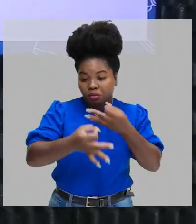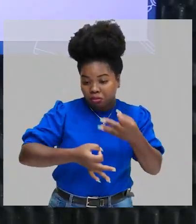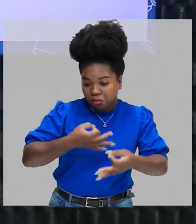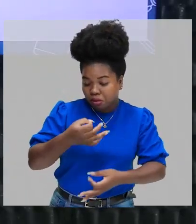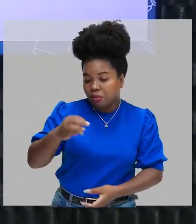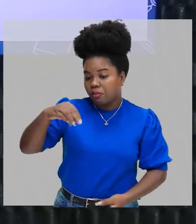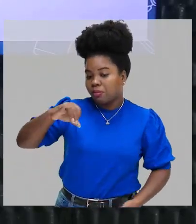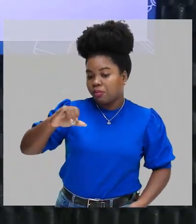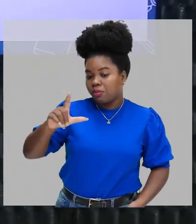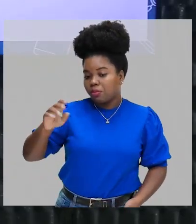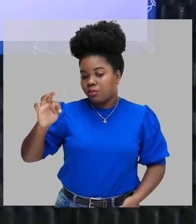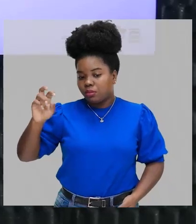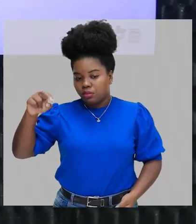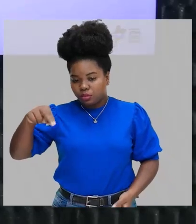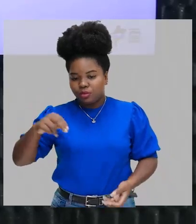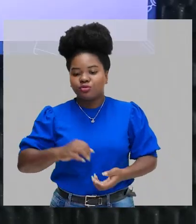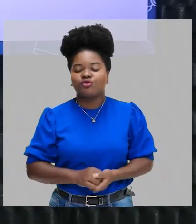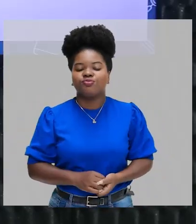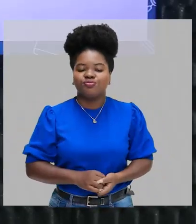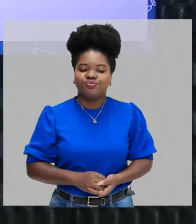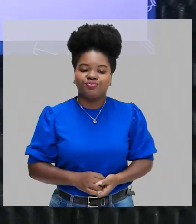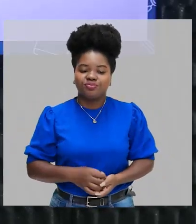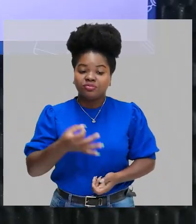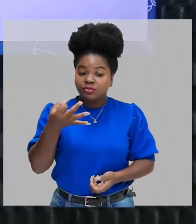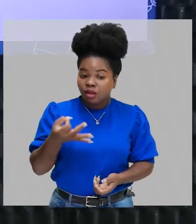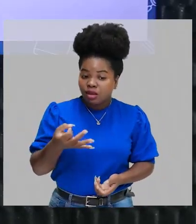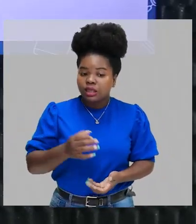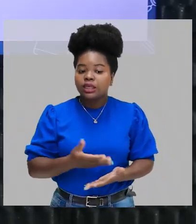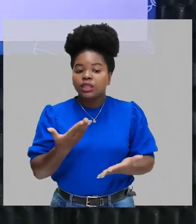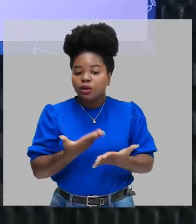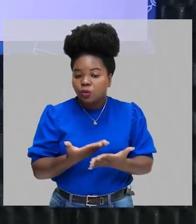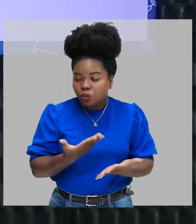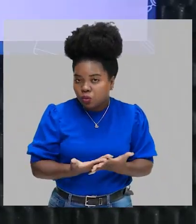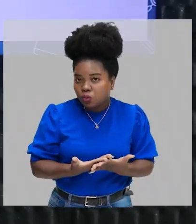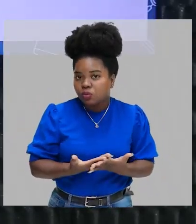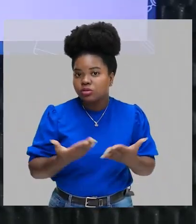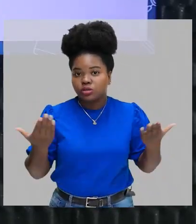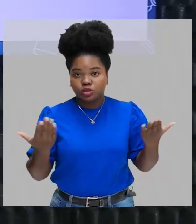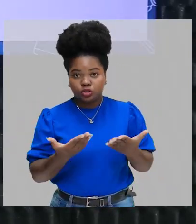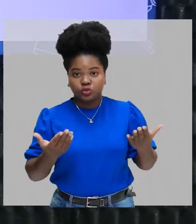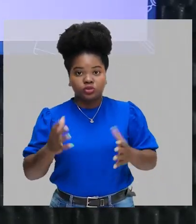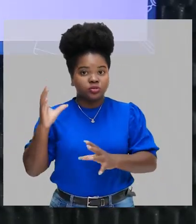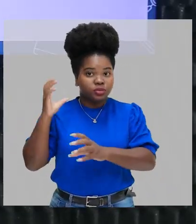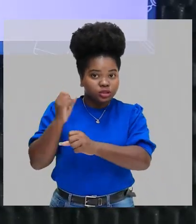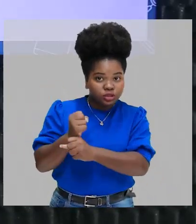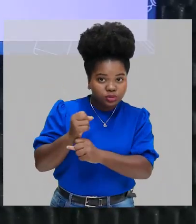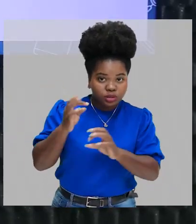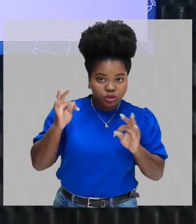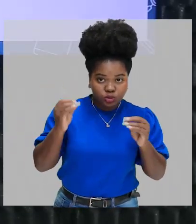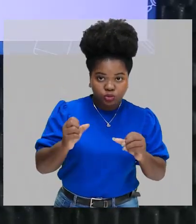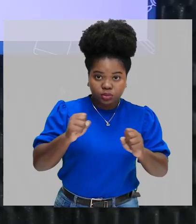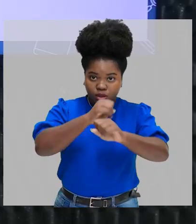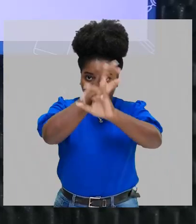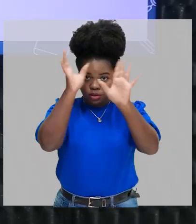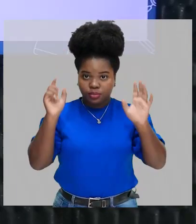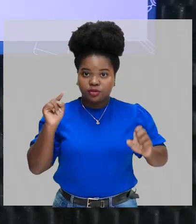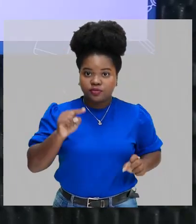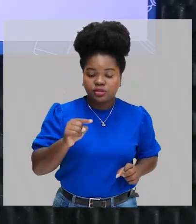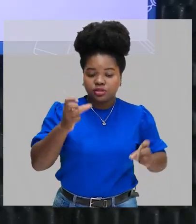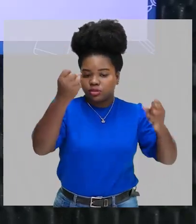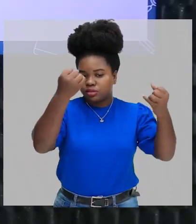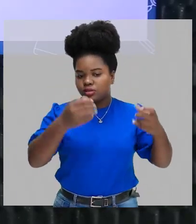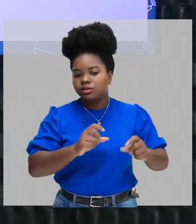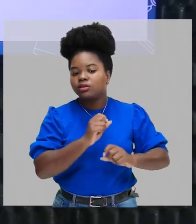crítica de Milton Santos. Certinho? Então, na aula de hoje, para a gente revisar e deixar tudo bem entendido, a gente falou